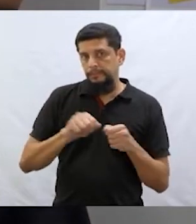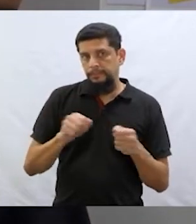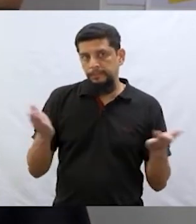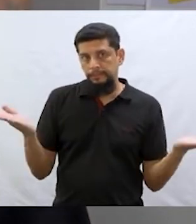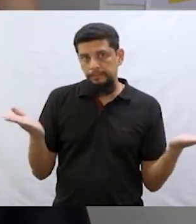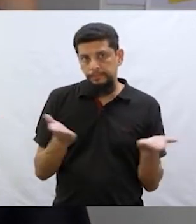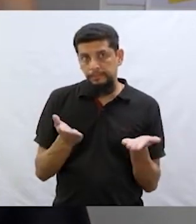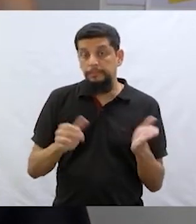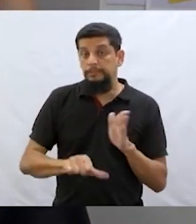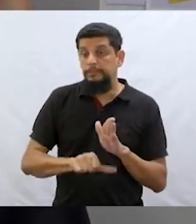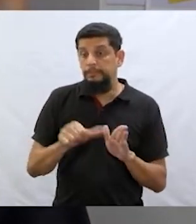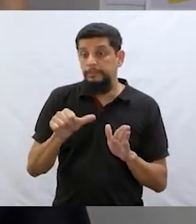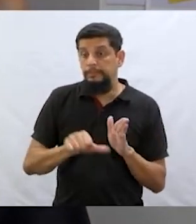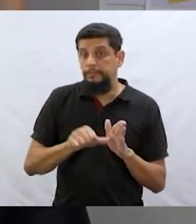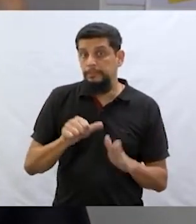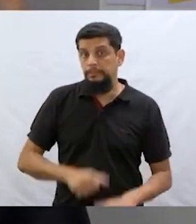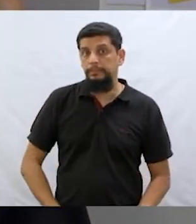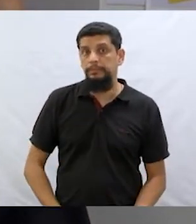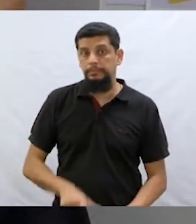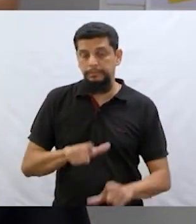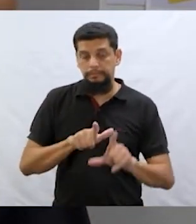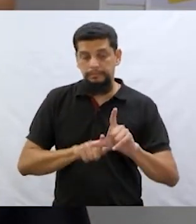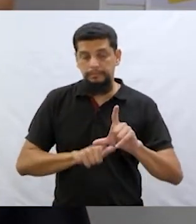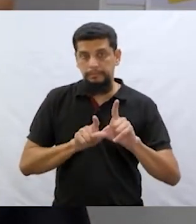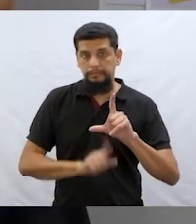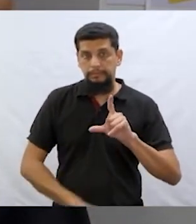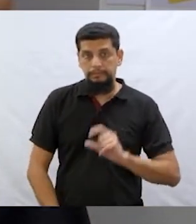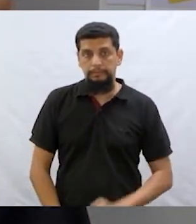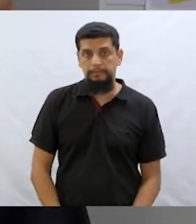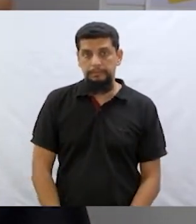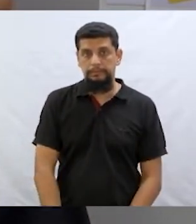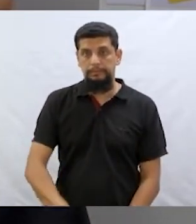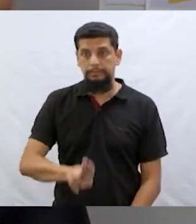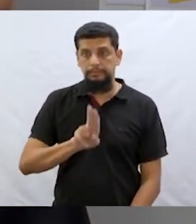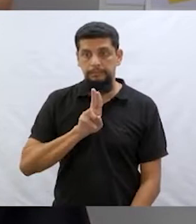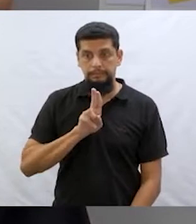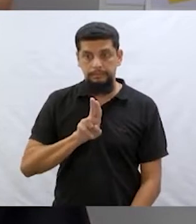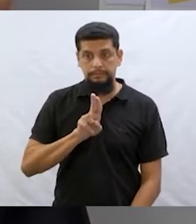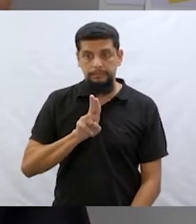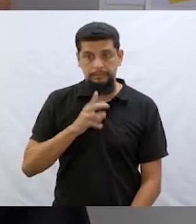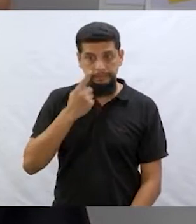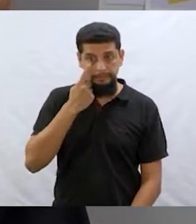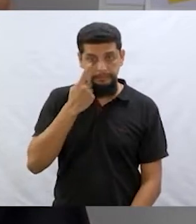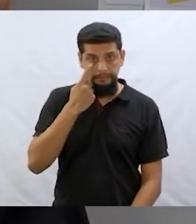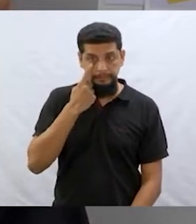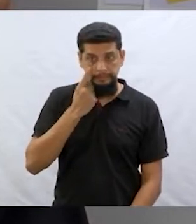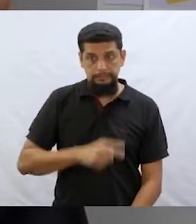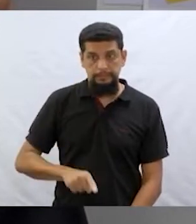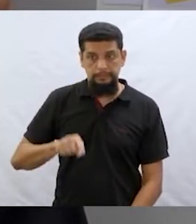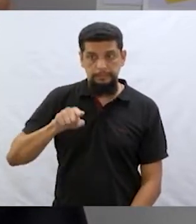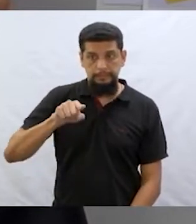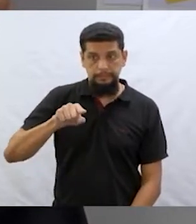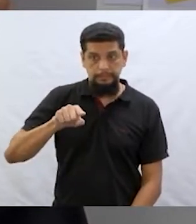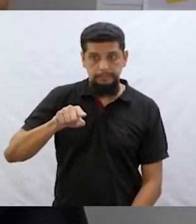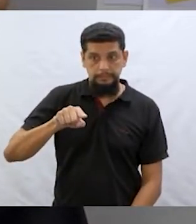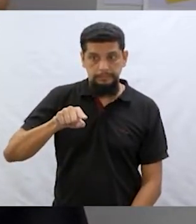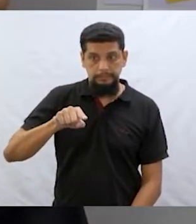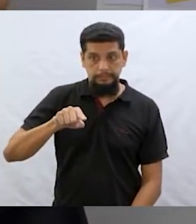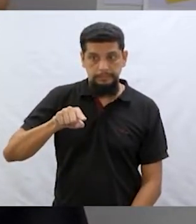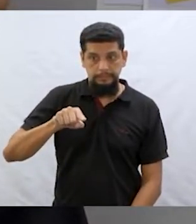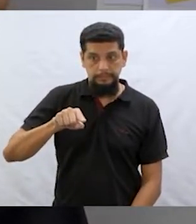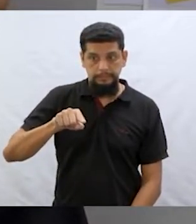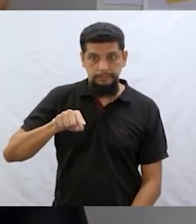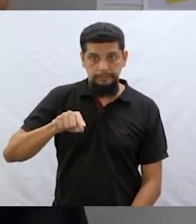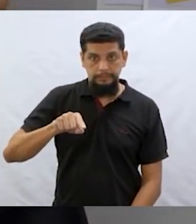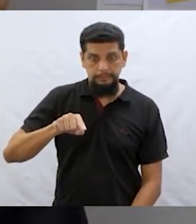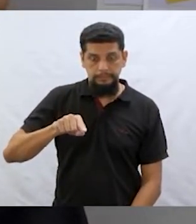vamos fazer agora... A primeira letra é a letra U. Isso. Então, vamos lá, U, olha. Ela vai descer